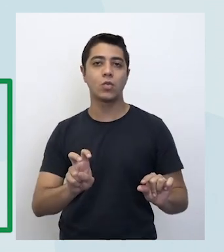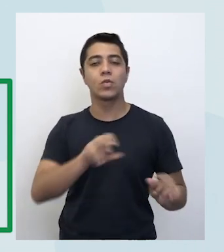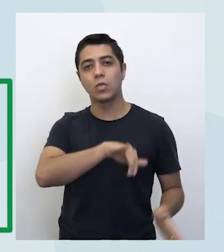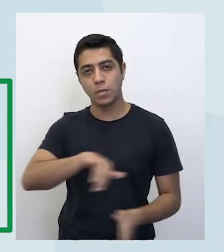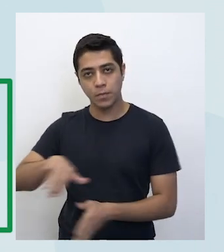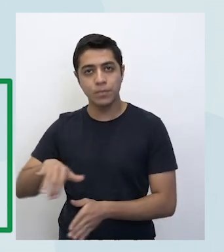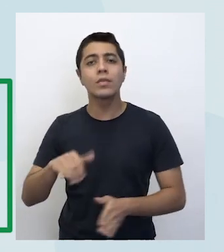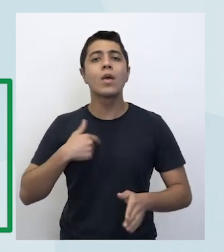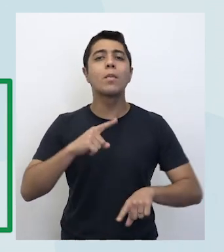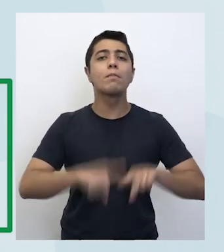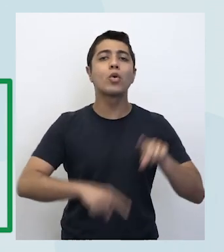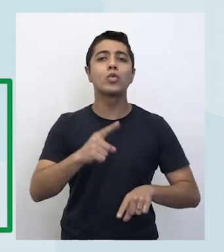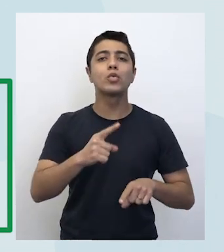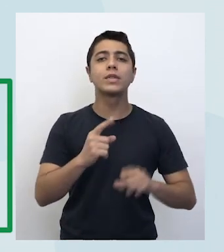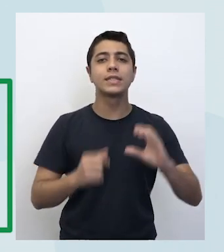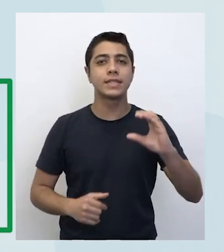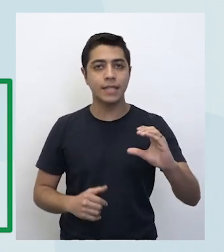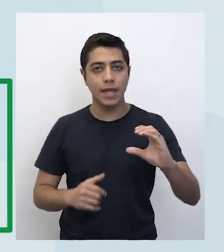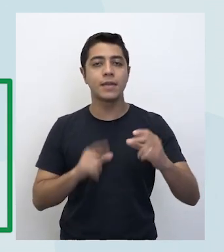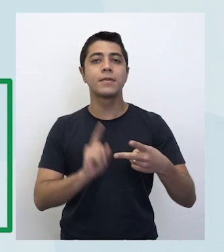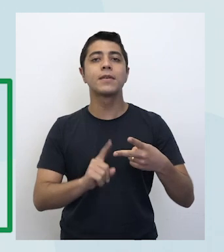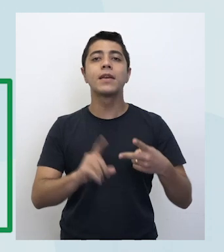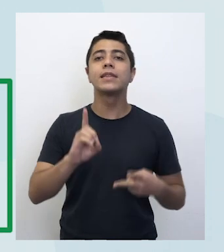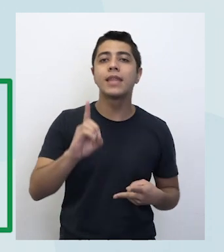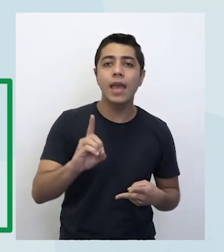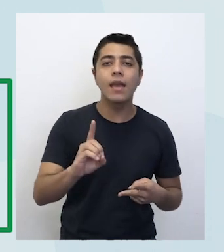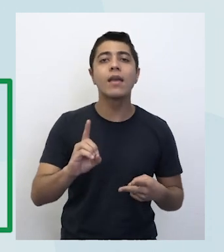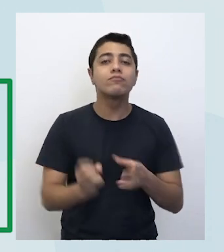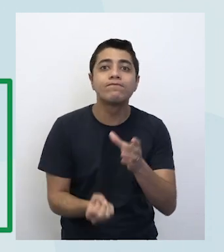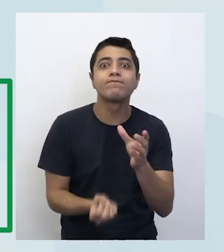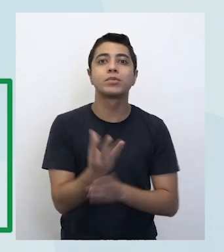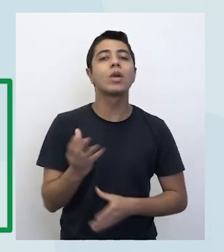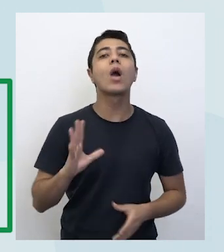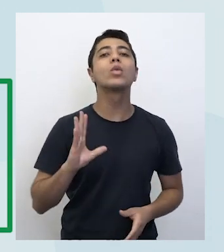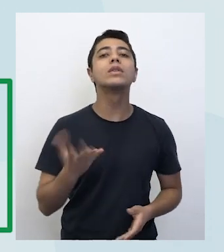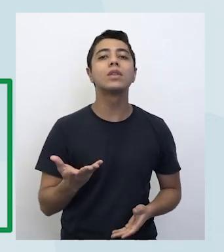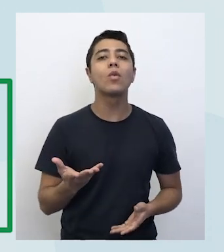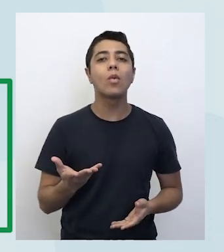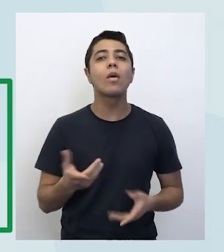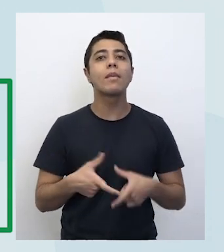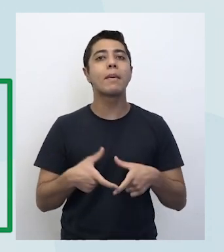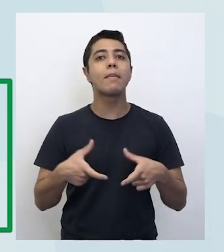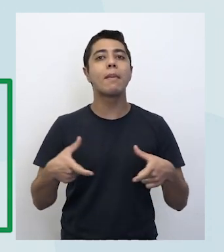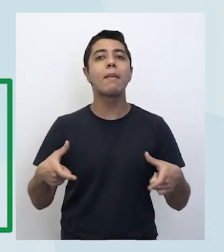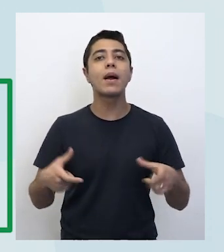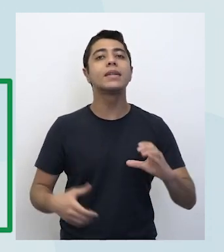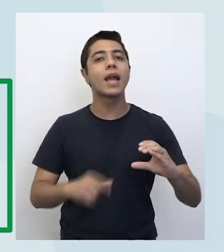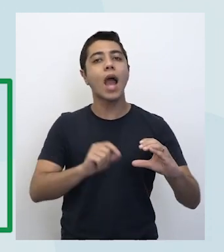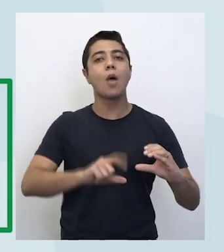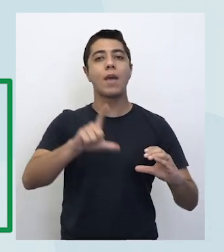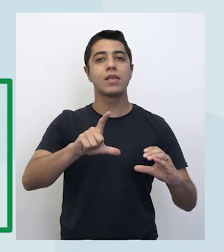produto C e D? Ele acabou aumentando, né? Ele foi produzido, então o C foi para 25 e o D foi para